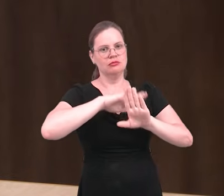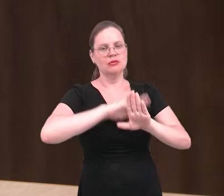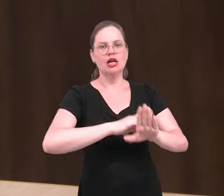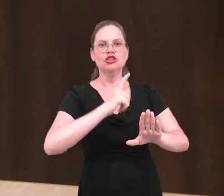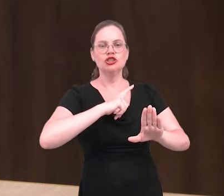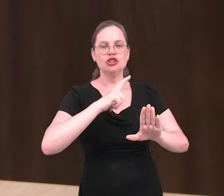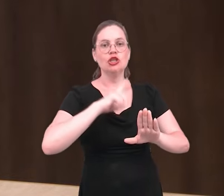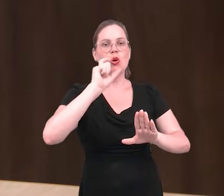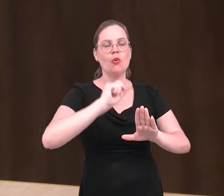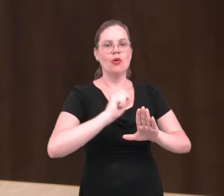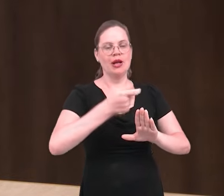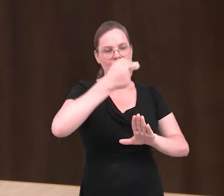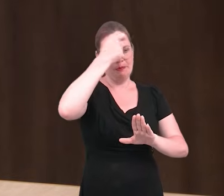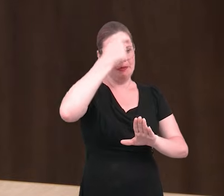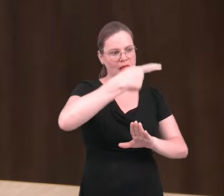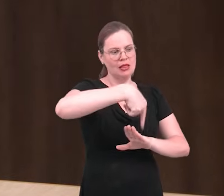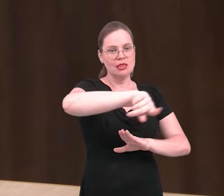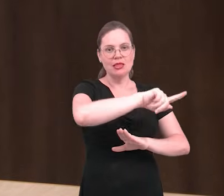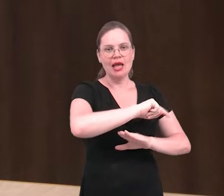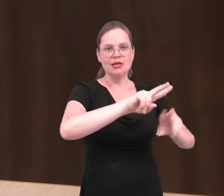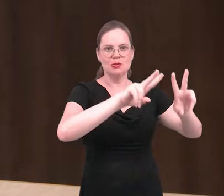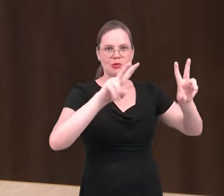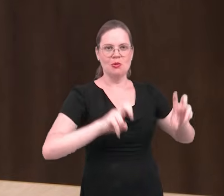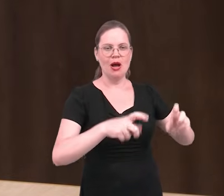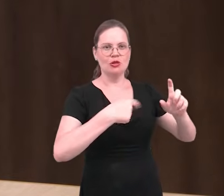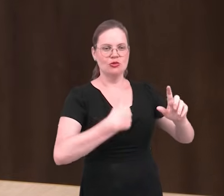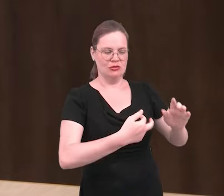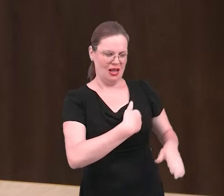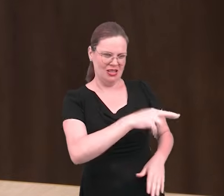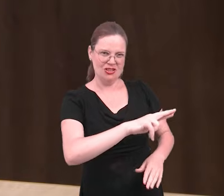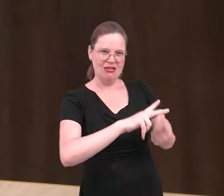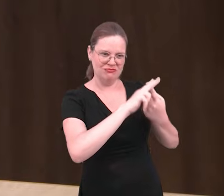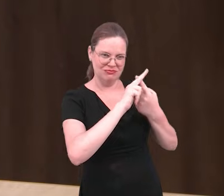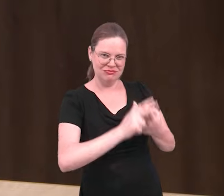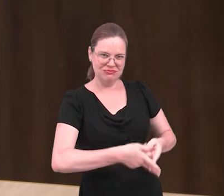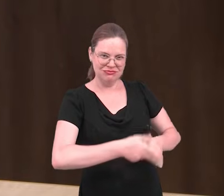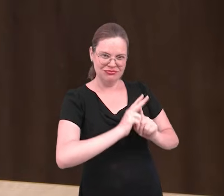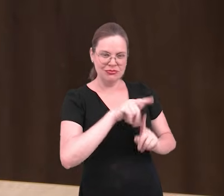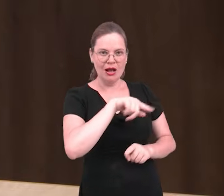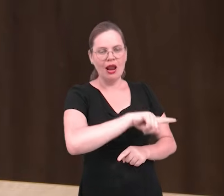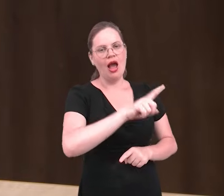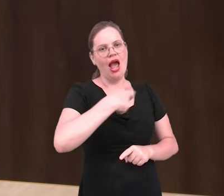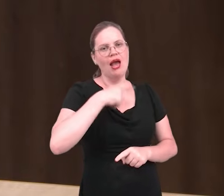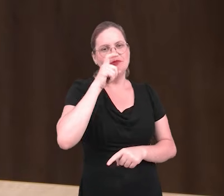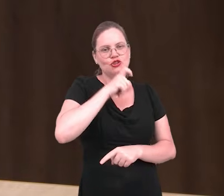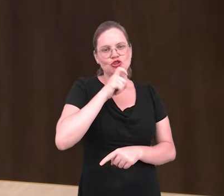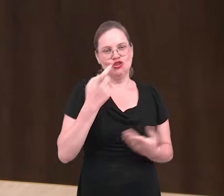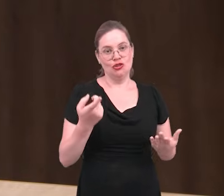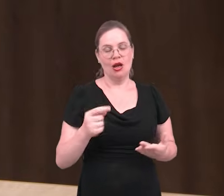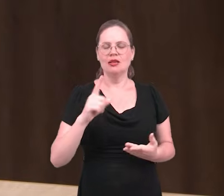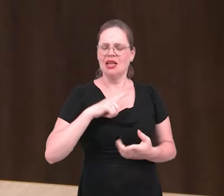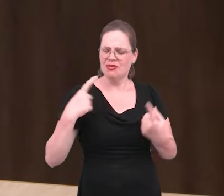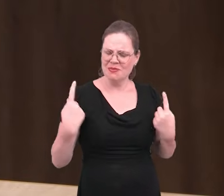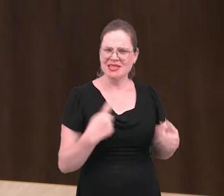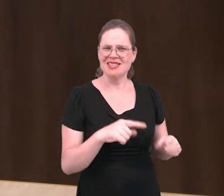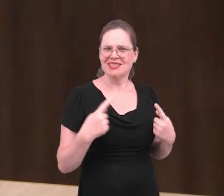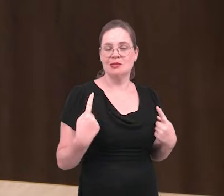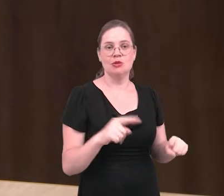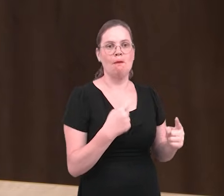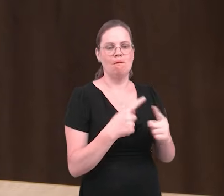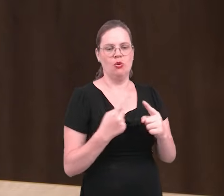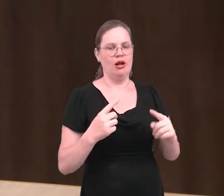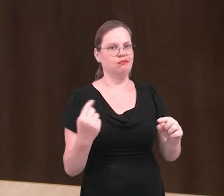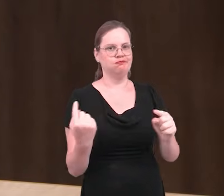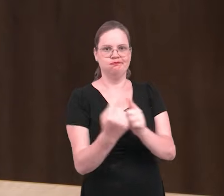protestantes, que eram considerados hereges. Então, houve muita perseguição por